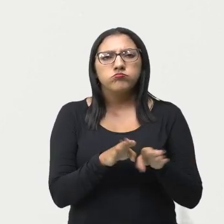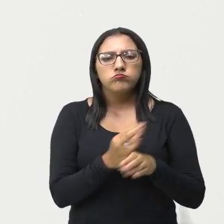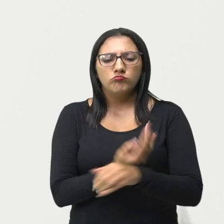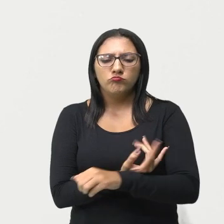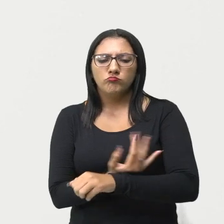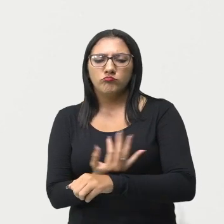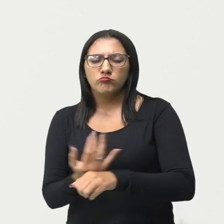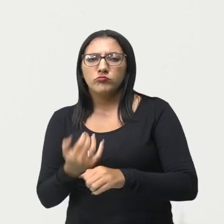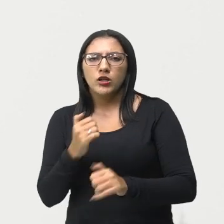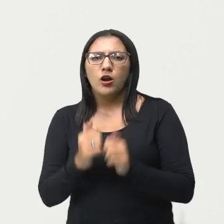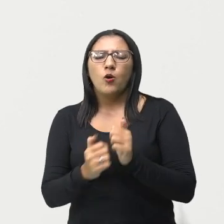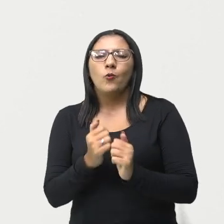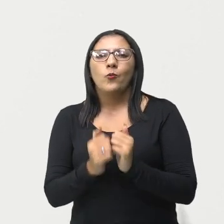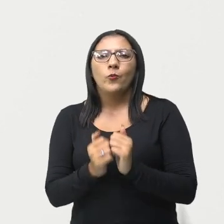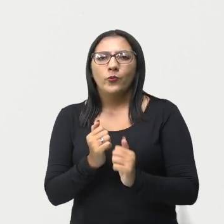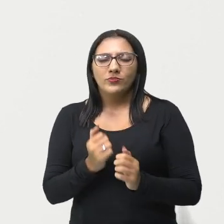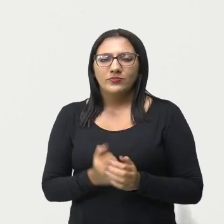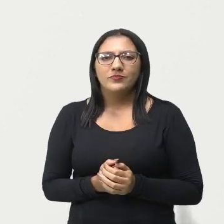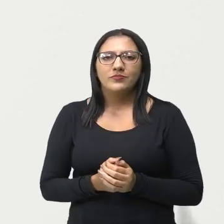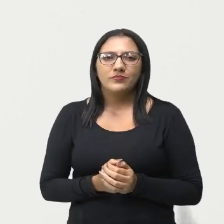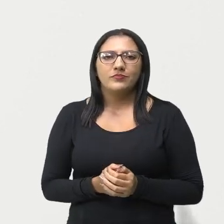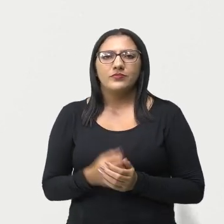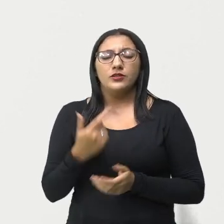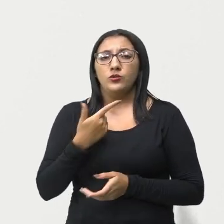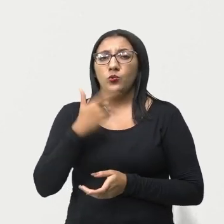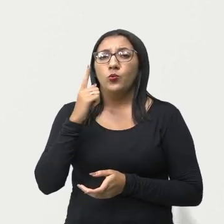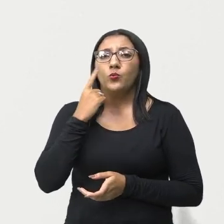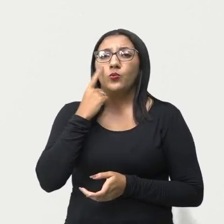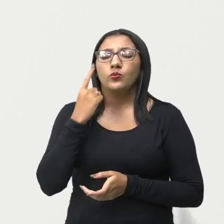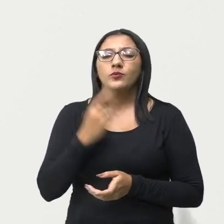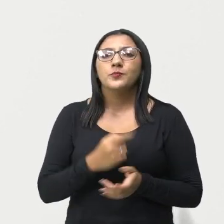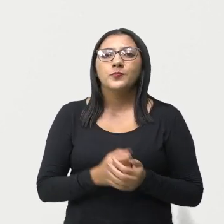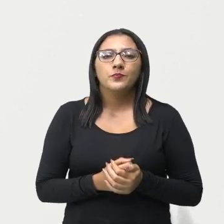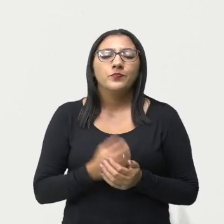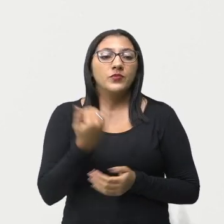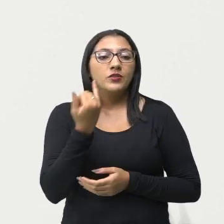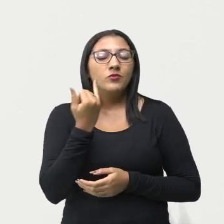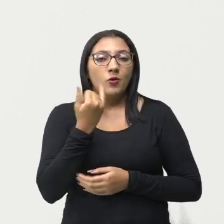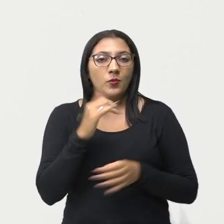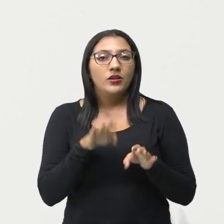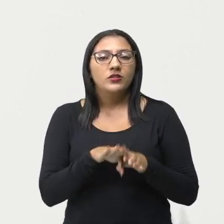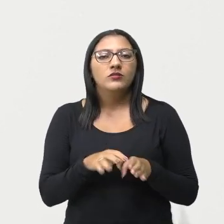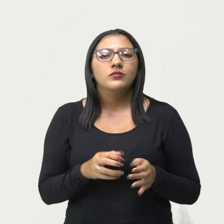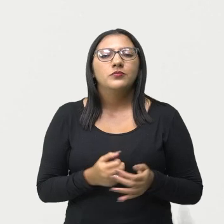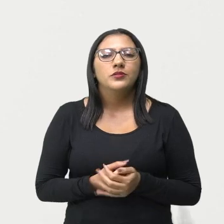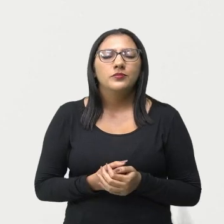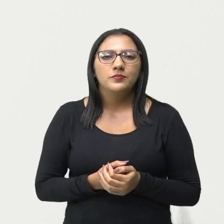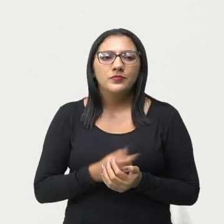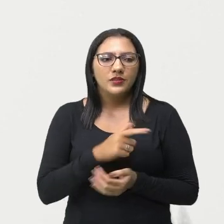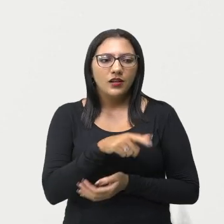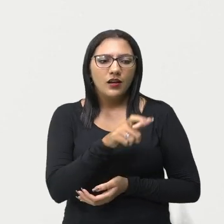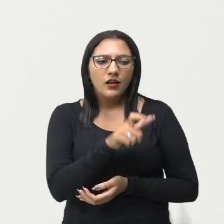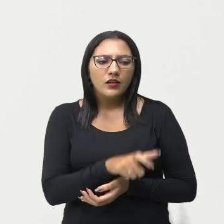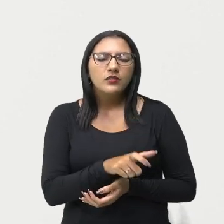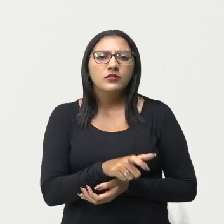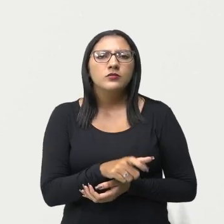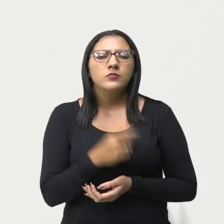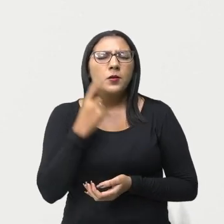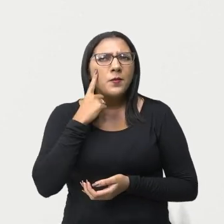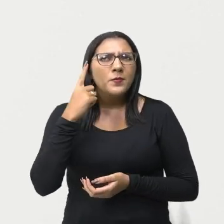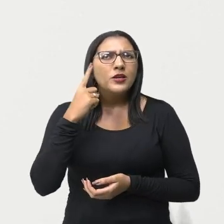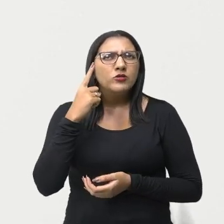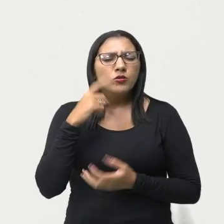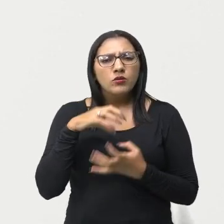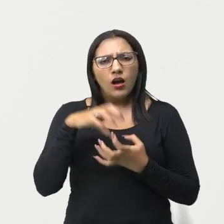e colocou no desenho. Outro fato, outra informação também. O chinês decidiu refazer o desenho